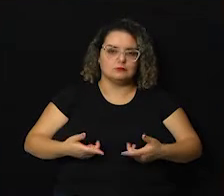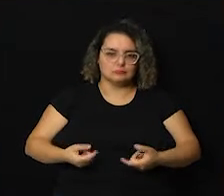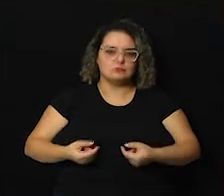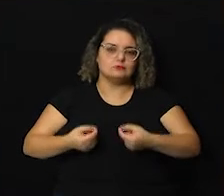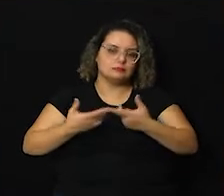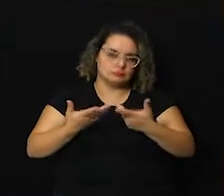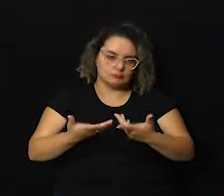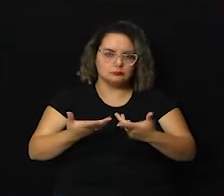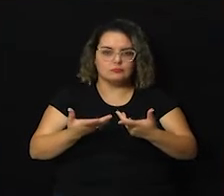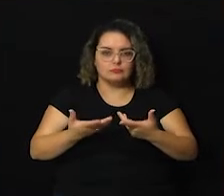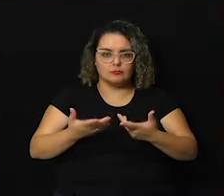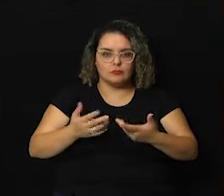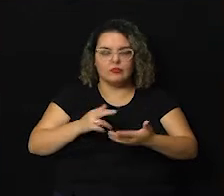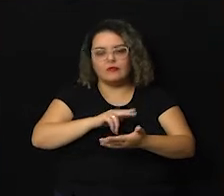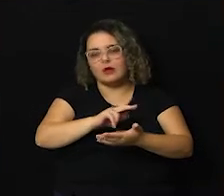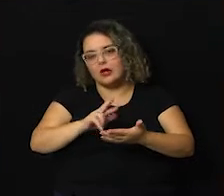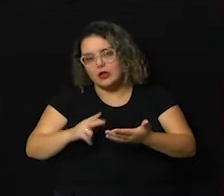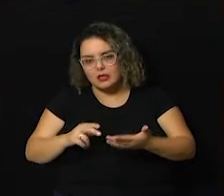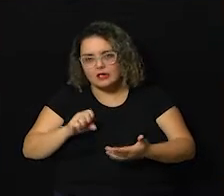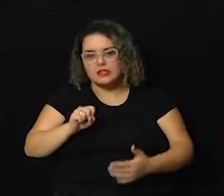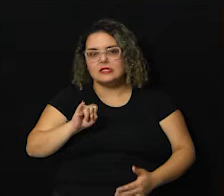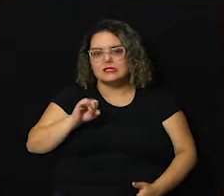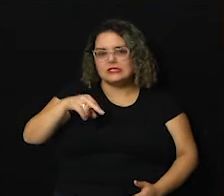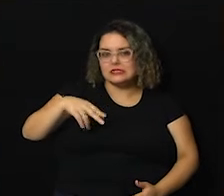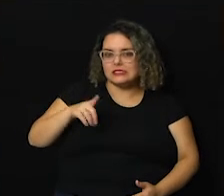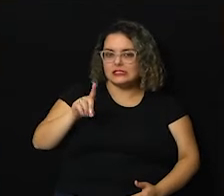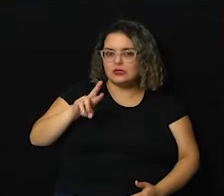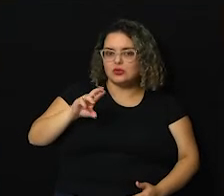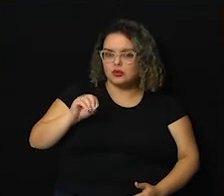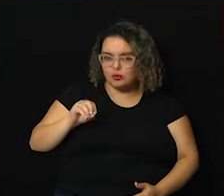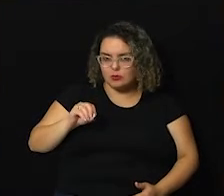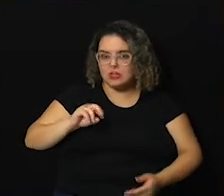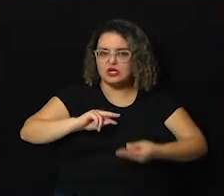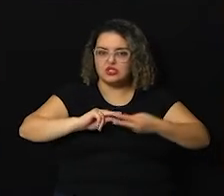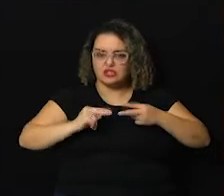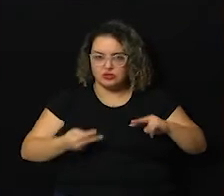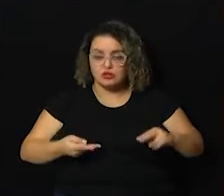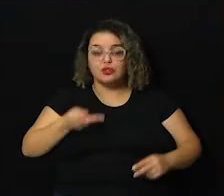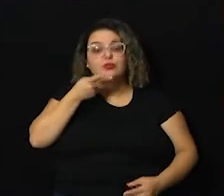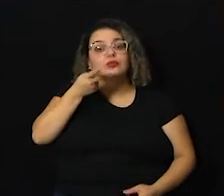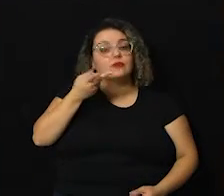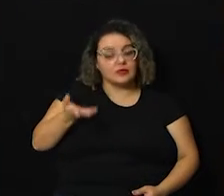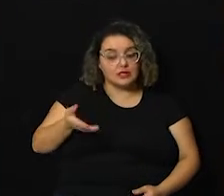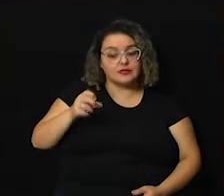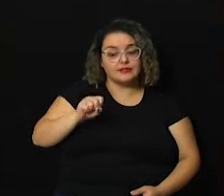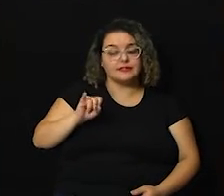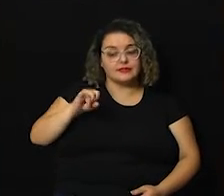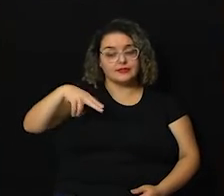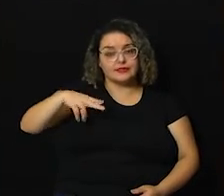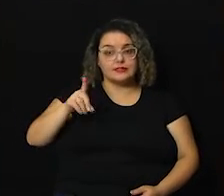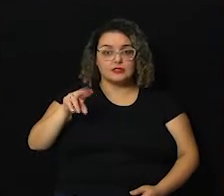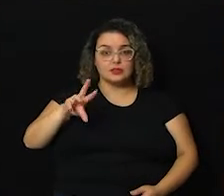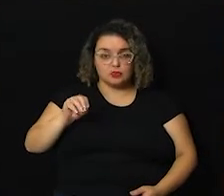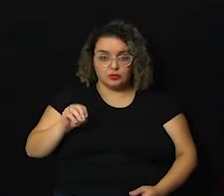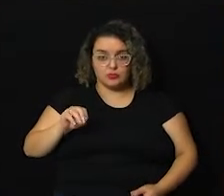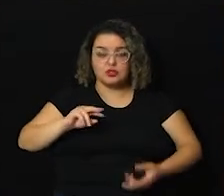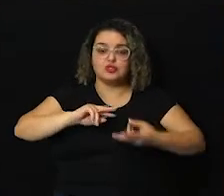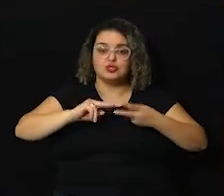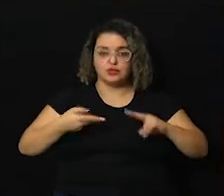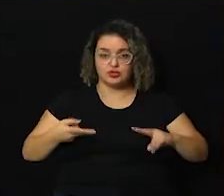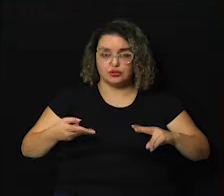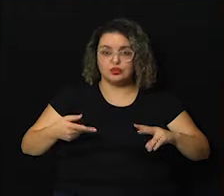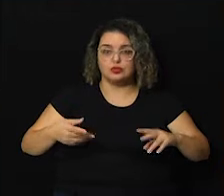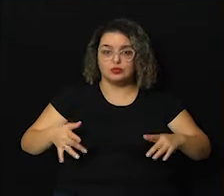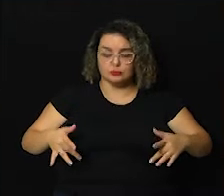do que outras. Tem várias síndromes genéticas que fazem isso. E por falar em síndrome genética, o câncer